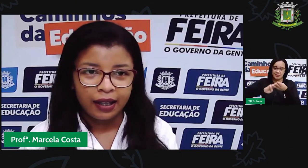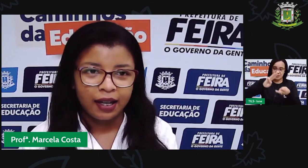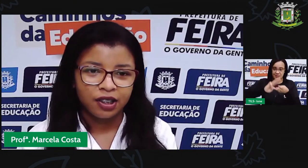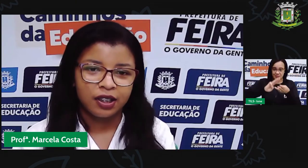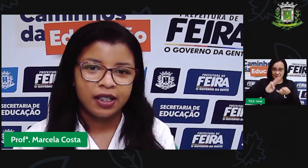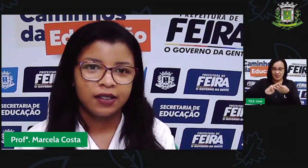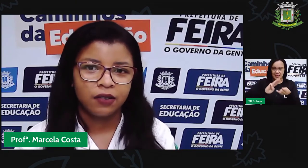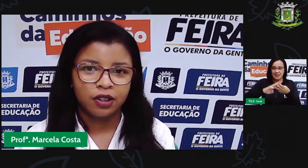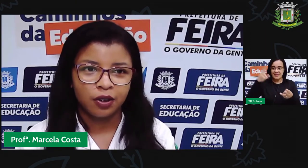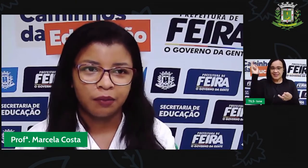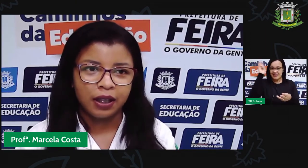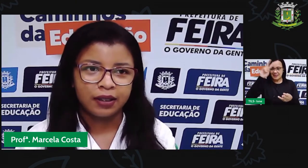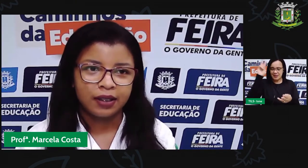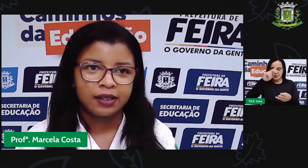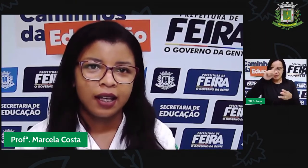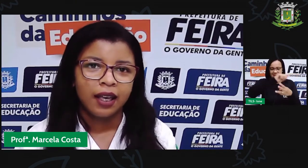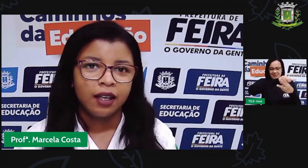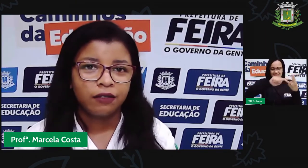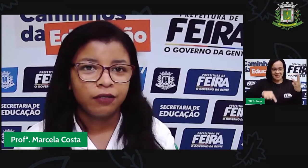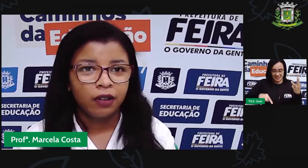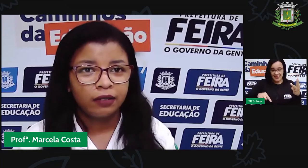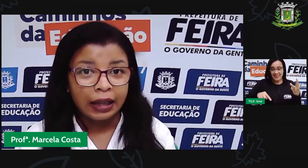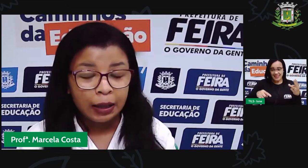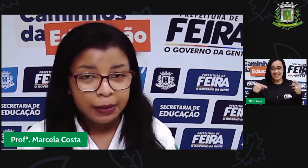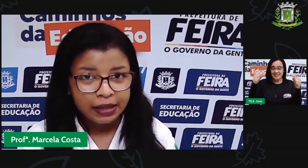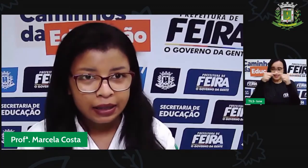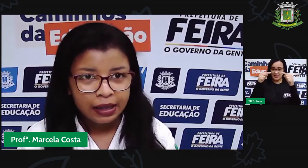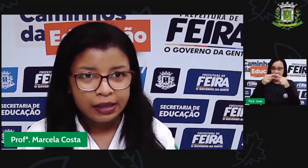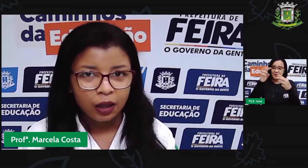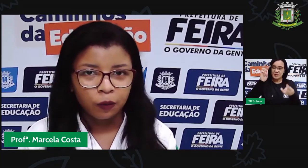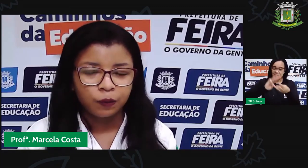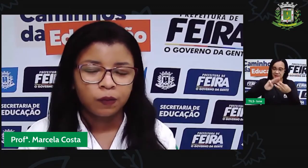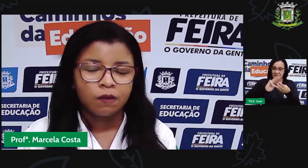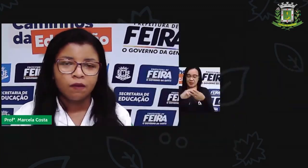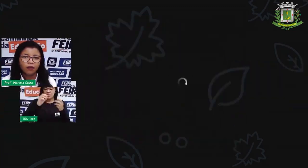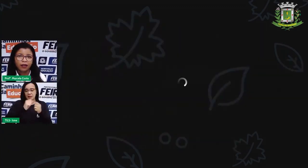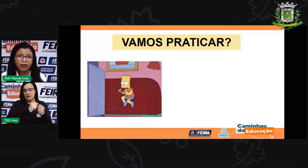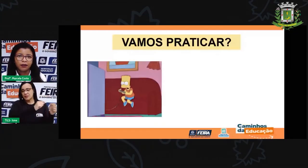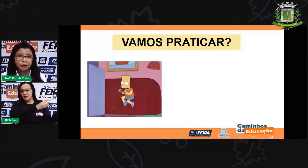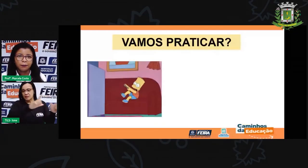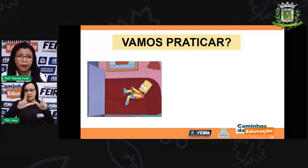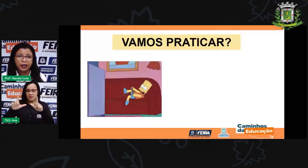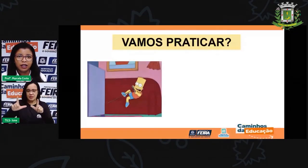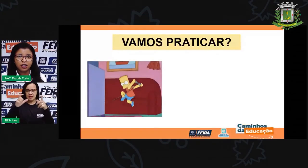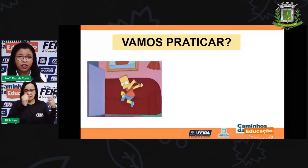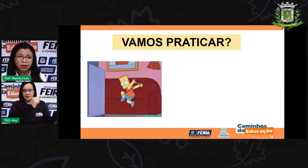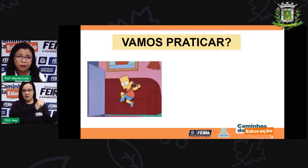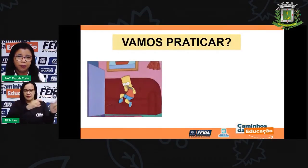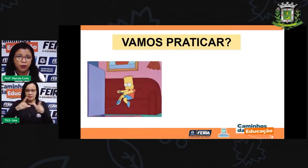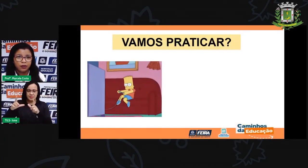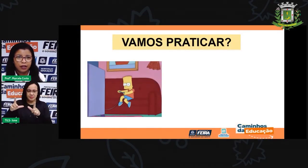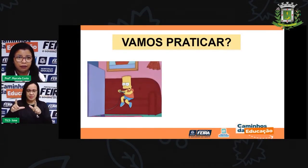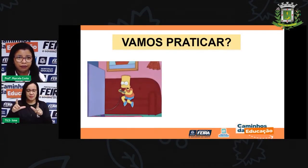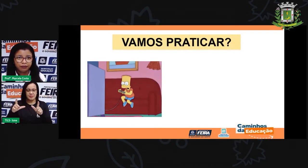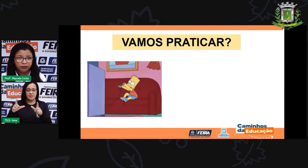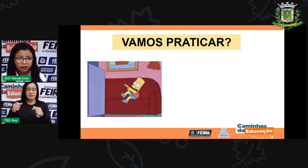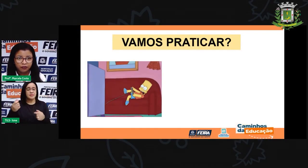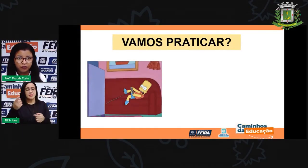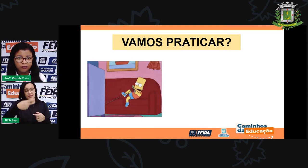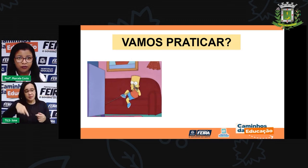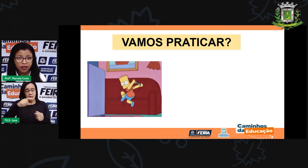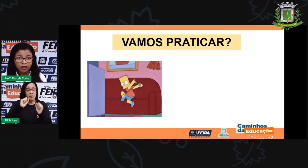daquelas três seguras geométricas eu vou voltar aqui a apresentação para que a gente possa